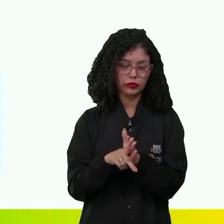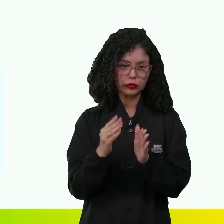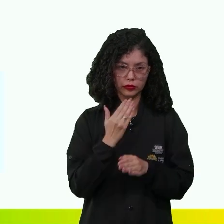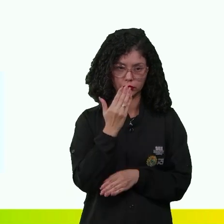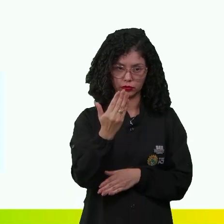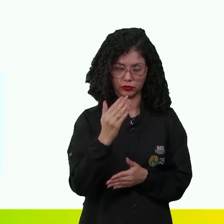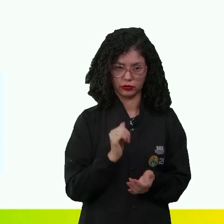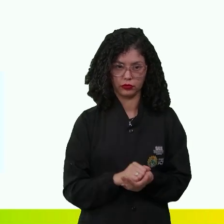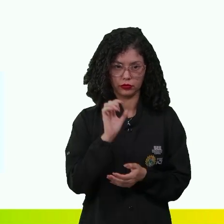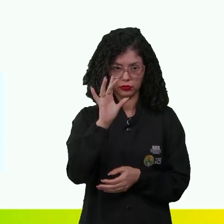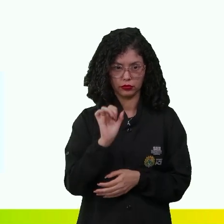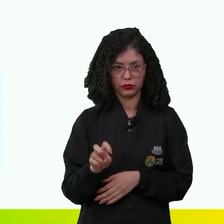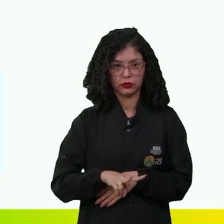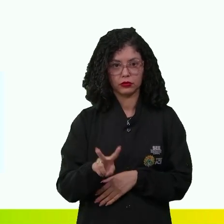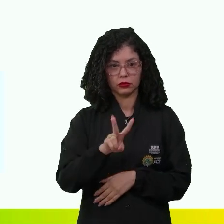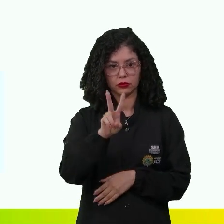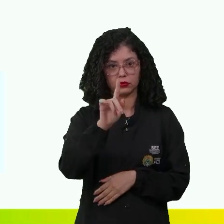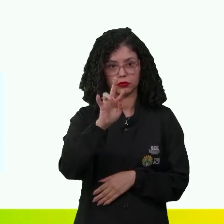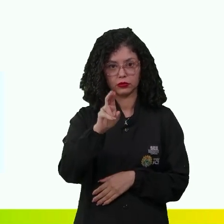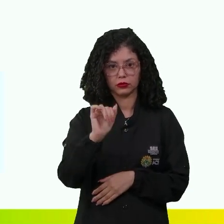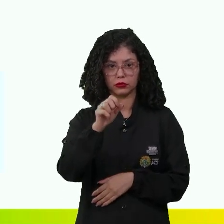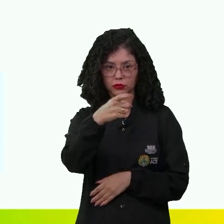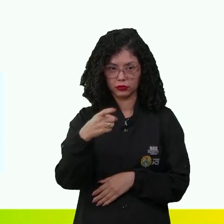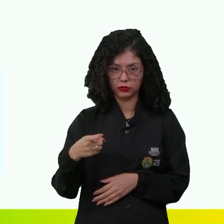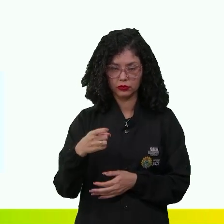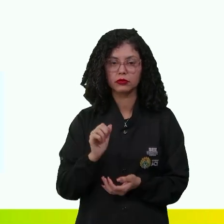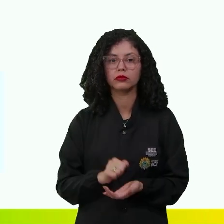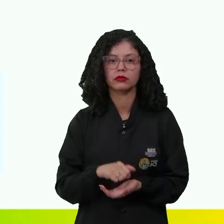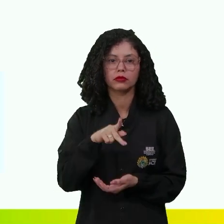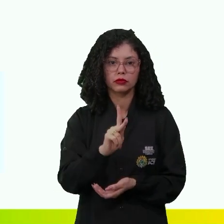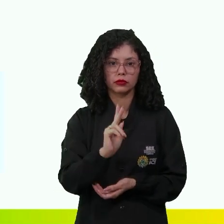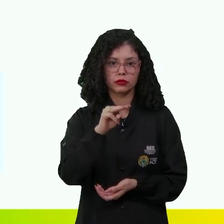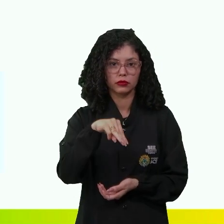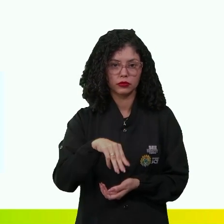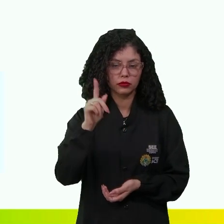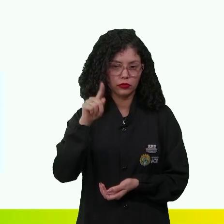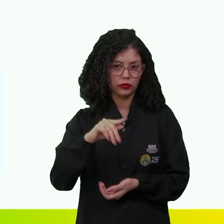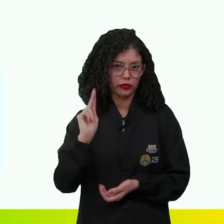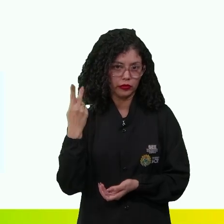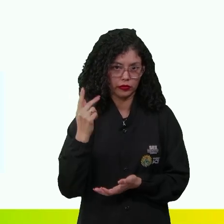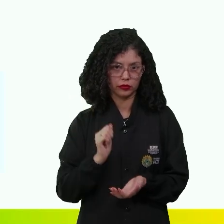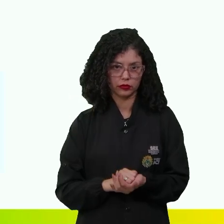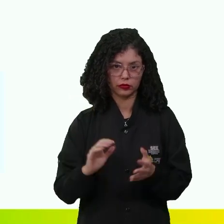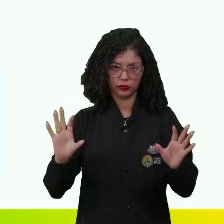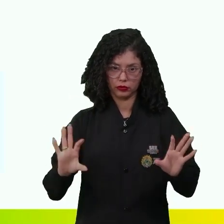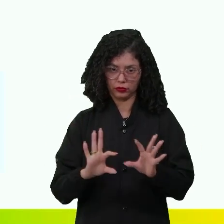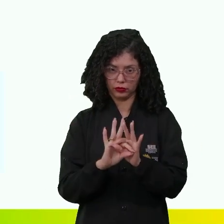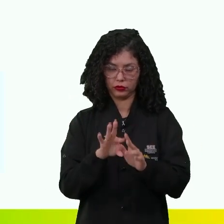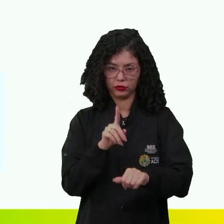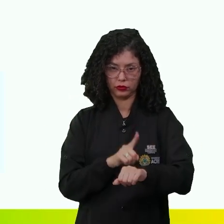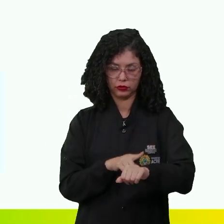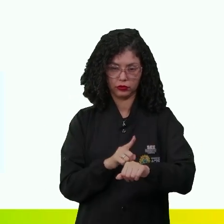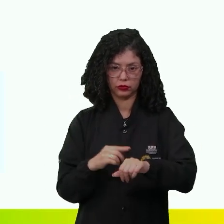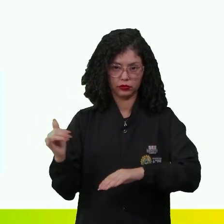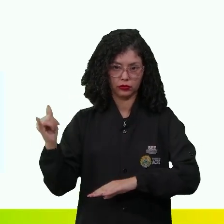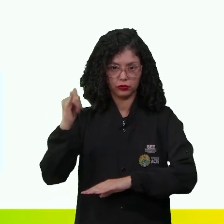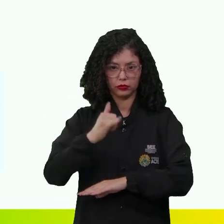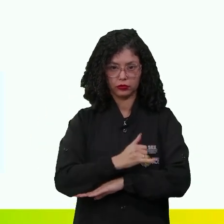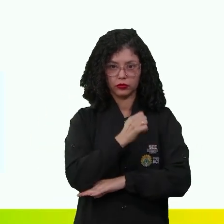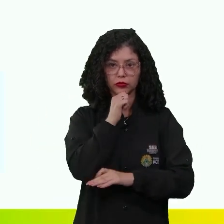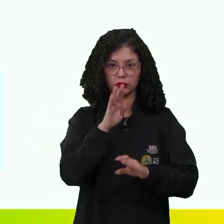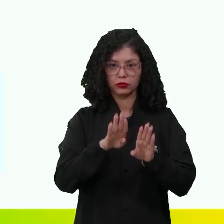seguir, em que cada velocidade média, x, em quilômetros por hora, está associada a um tempo de viagem em